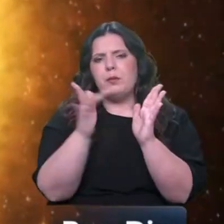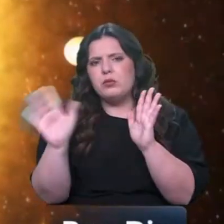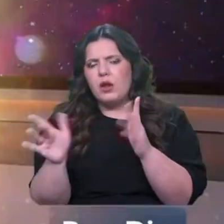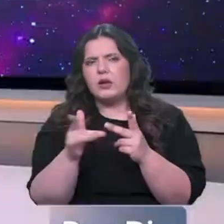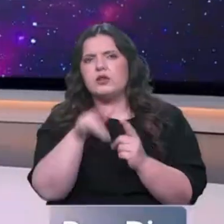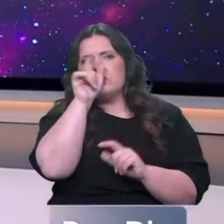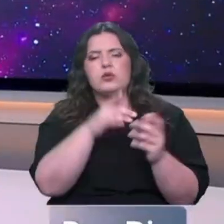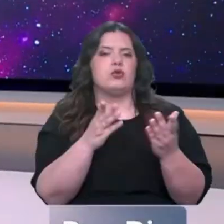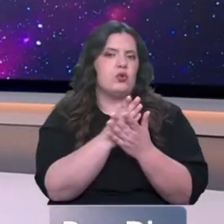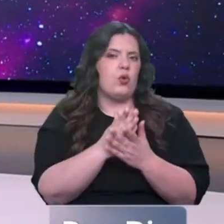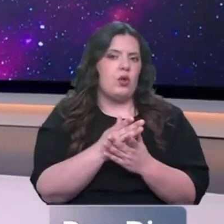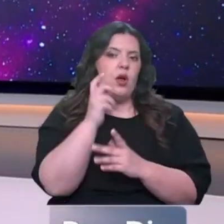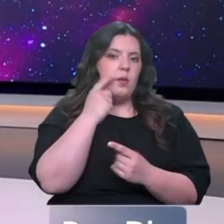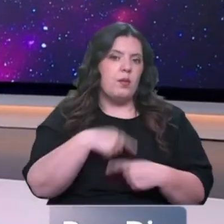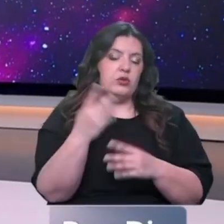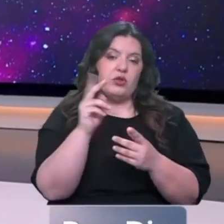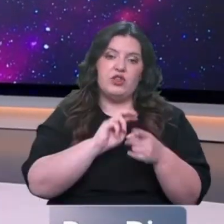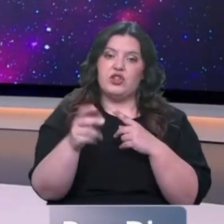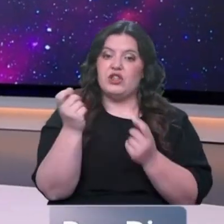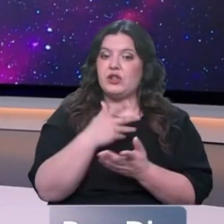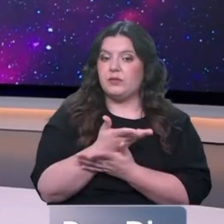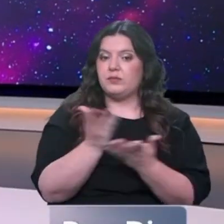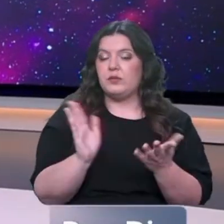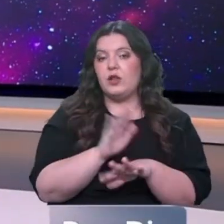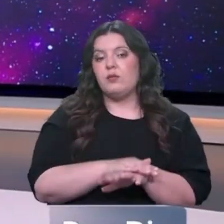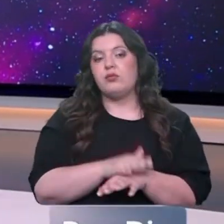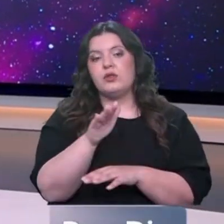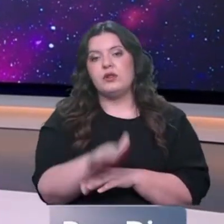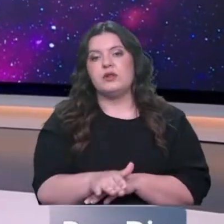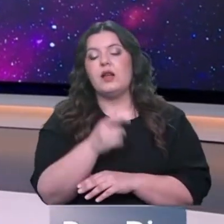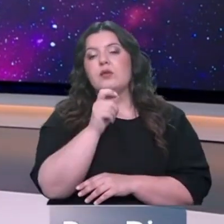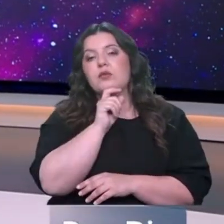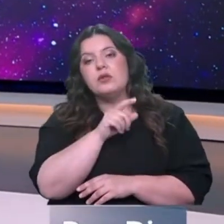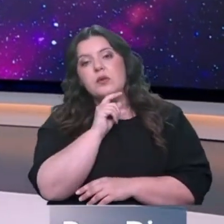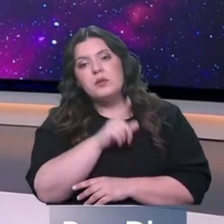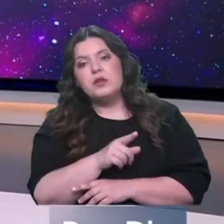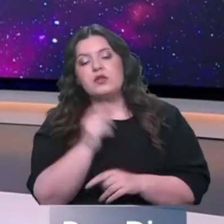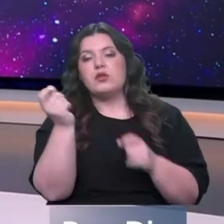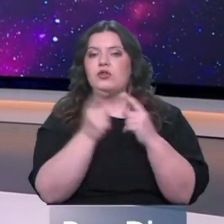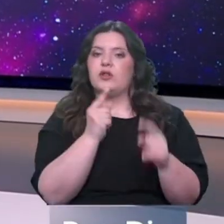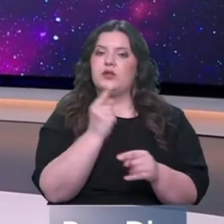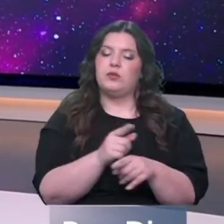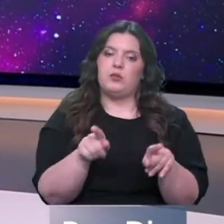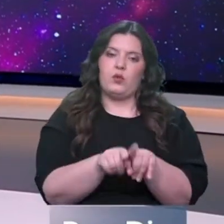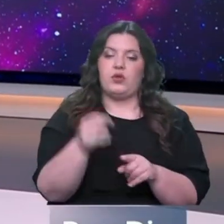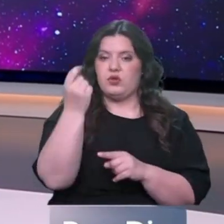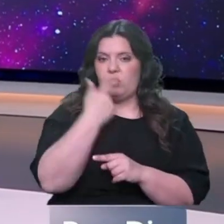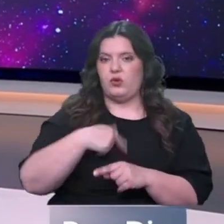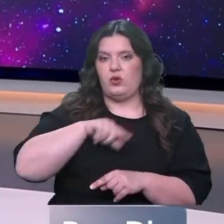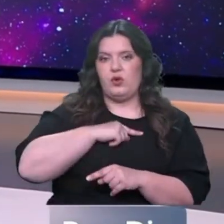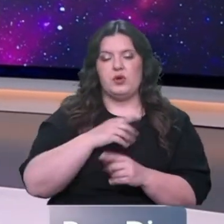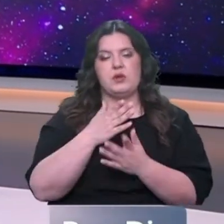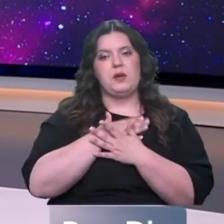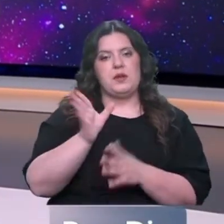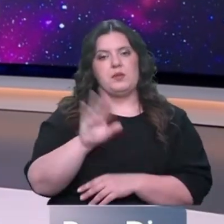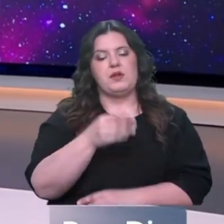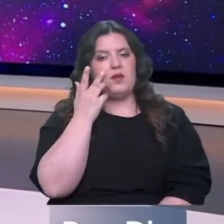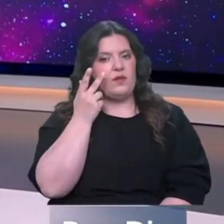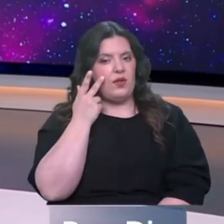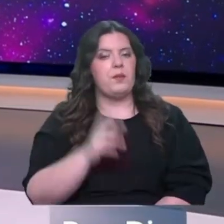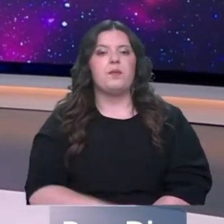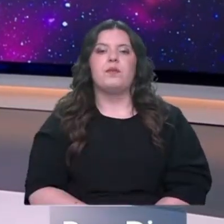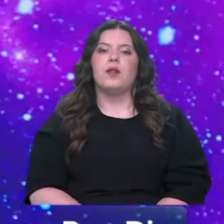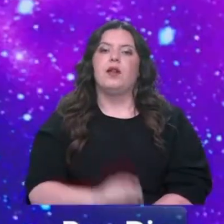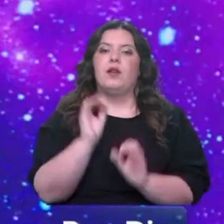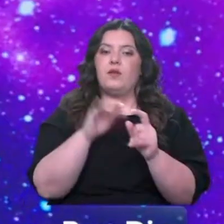que mostram esta energia destas estrelas. E, portanto, se calhar, são mesmo estrelas como o nosso Sol que são as mais amigas da vida. Ora, e